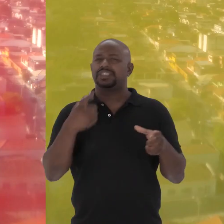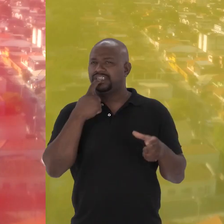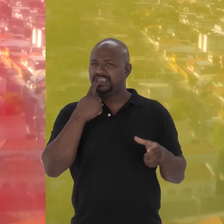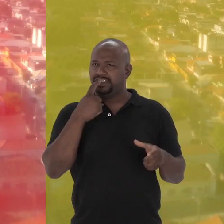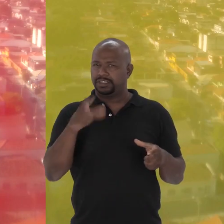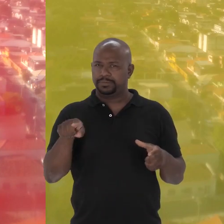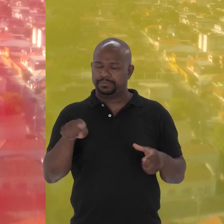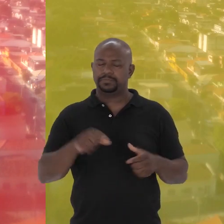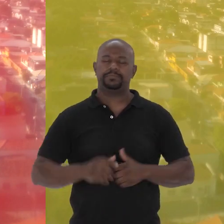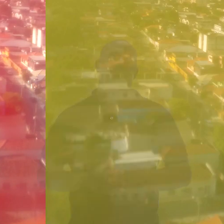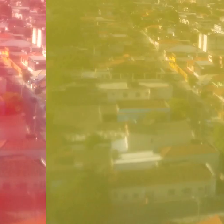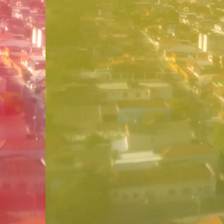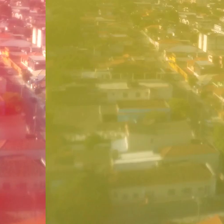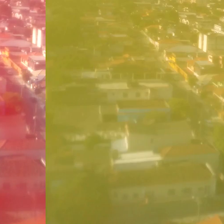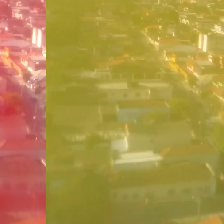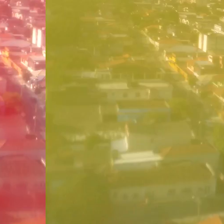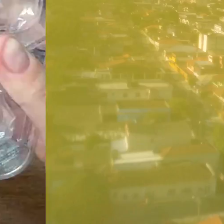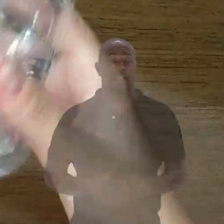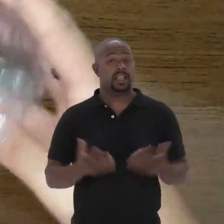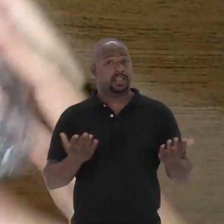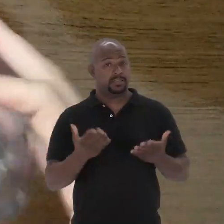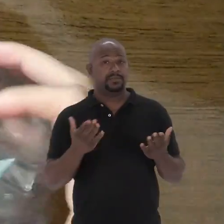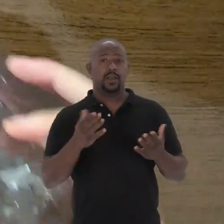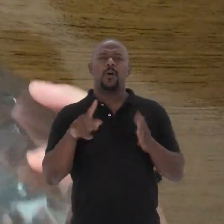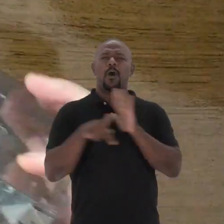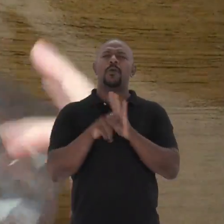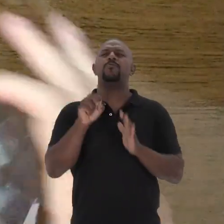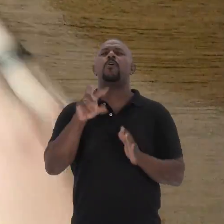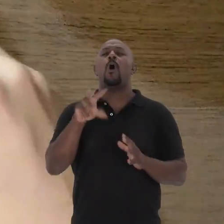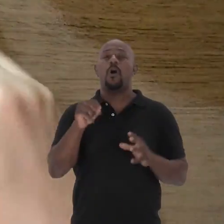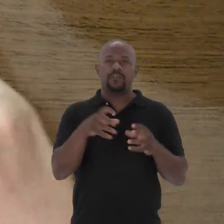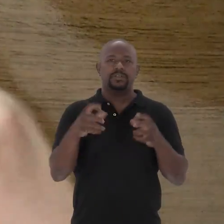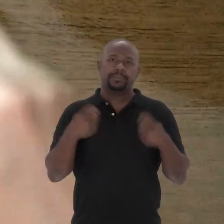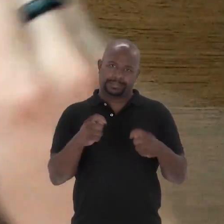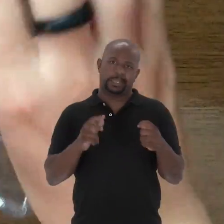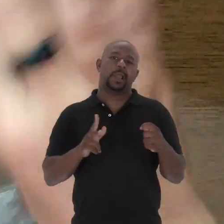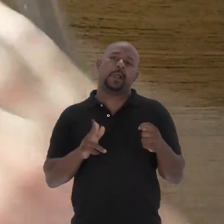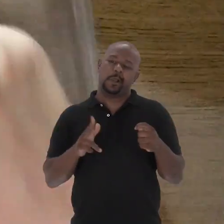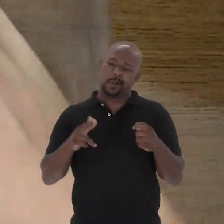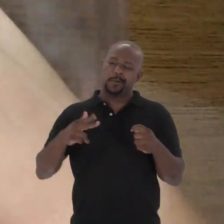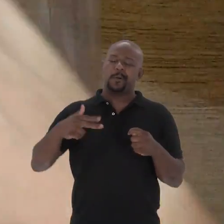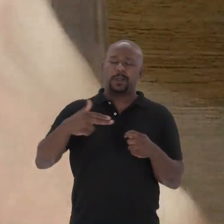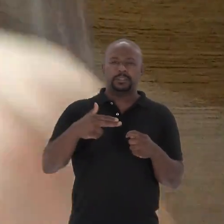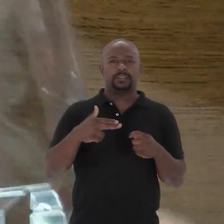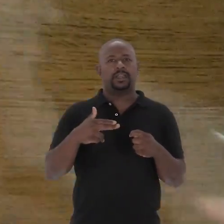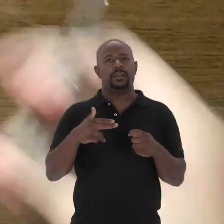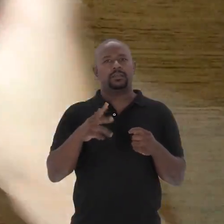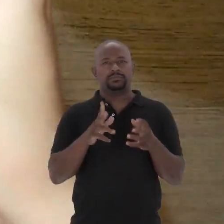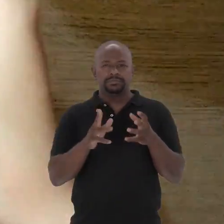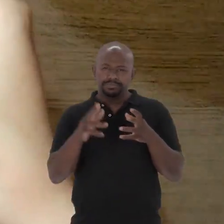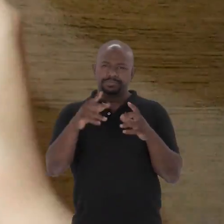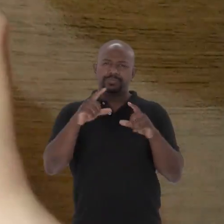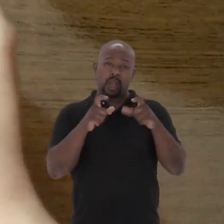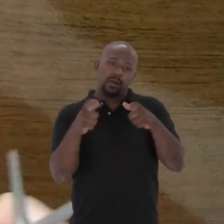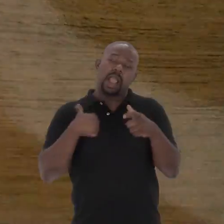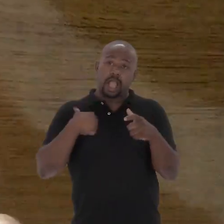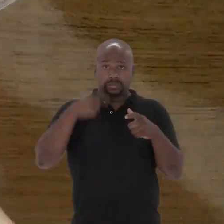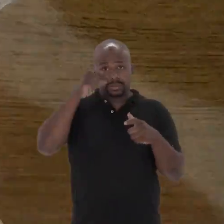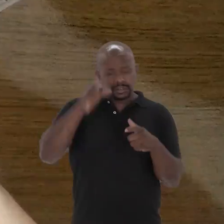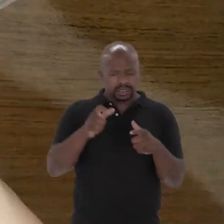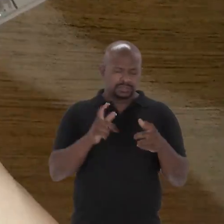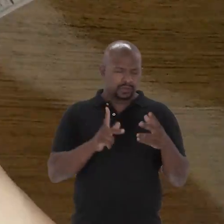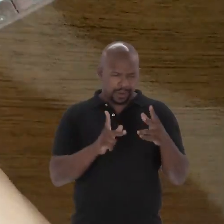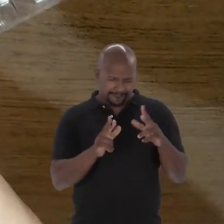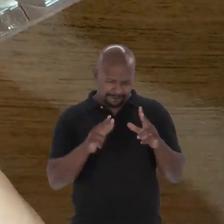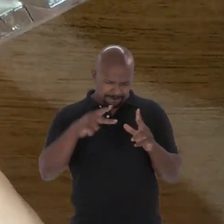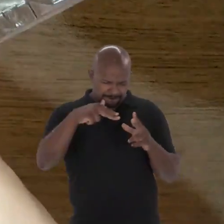As fotos alternadas. Para a caixa de ovo, a gente vai precisar cortar ela. Abre. E cortar nos nossos lugares de interesse. Então, eu vou